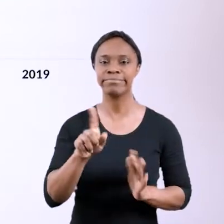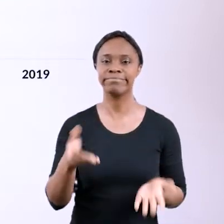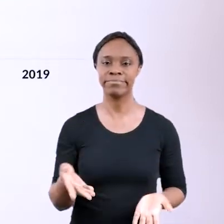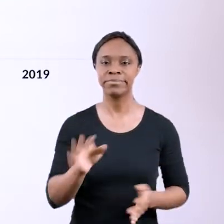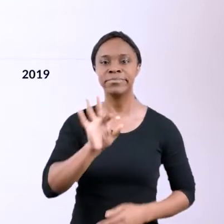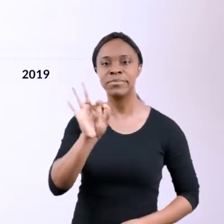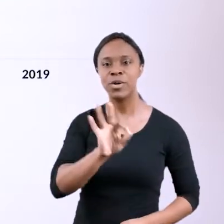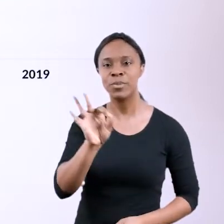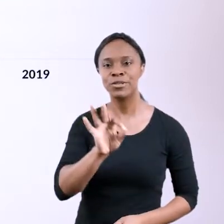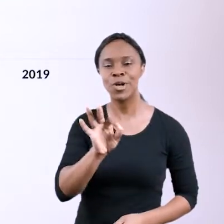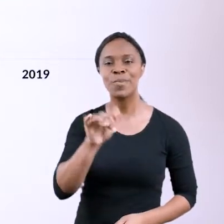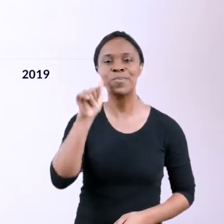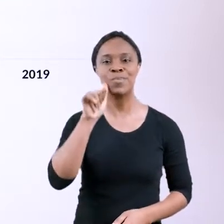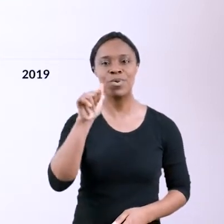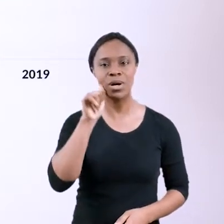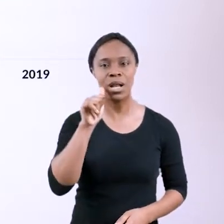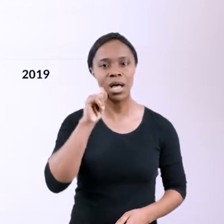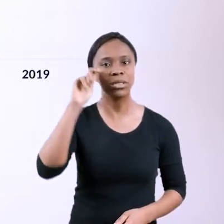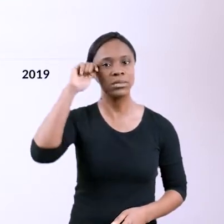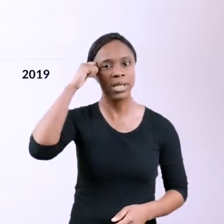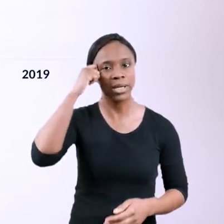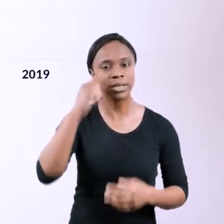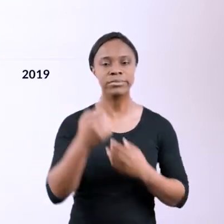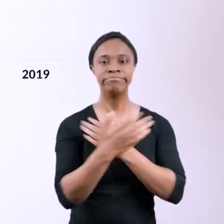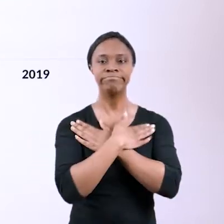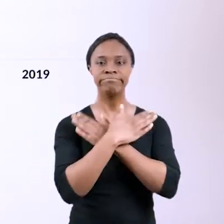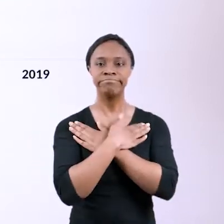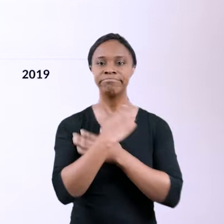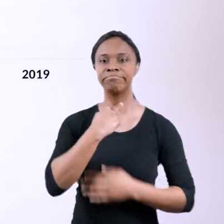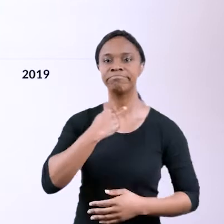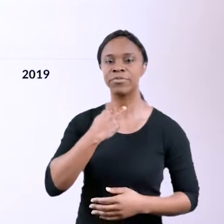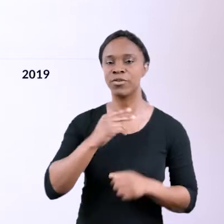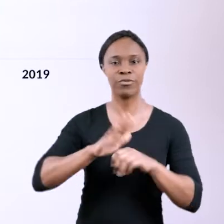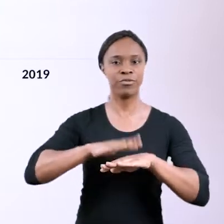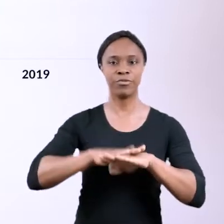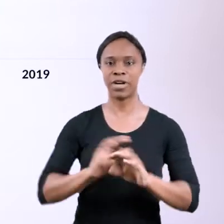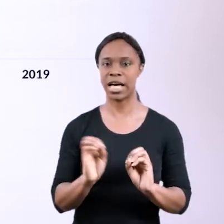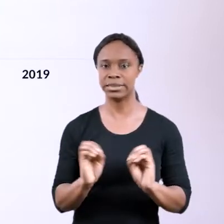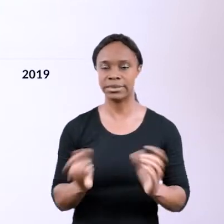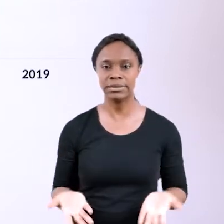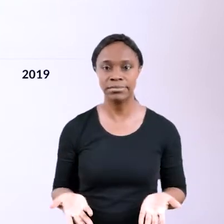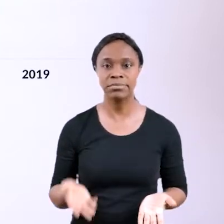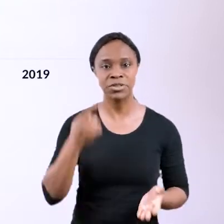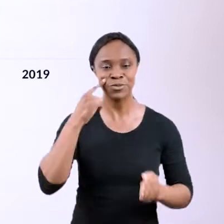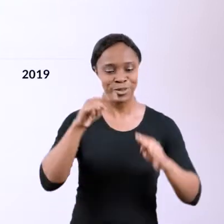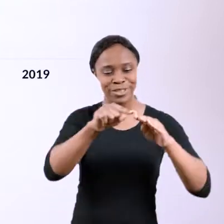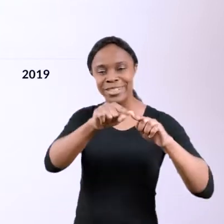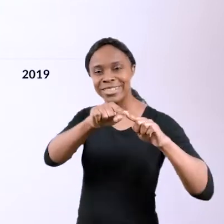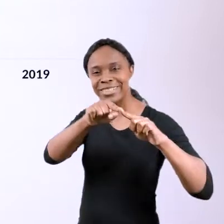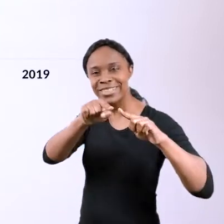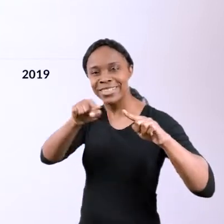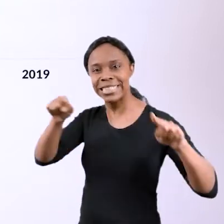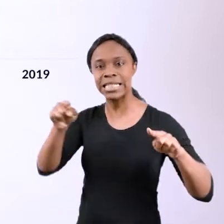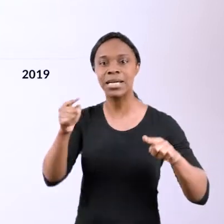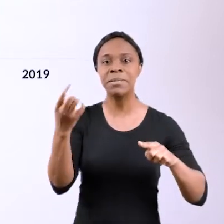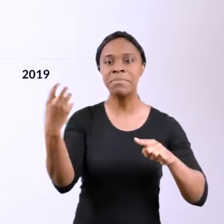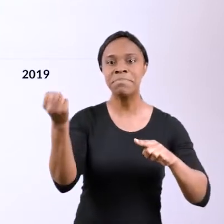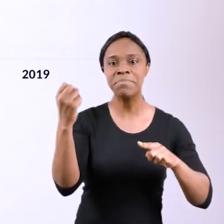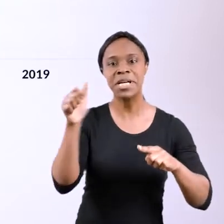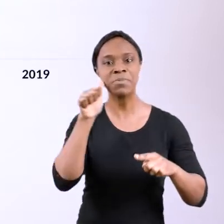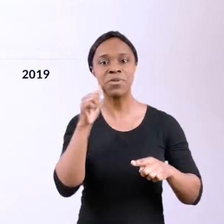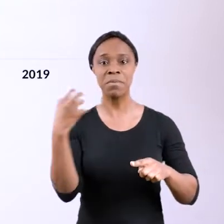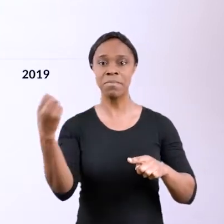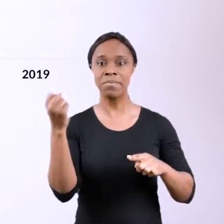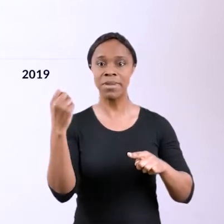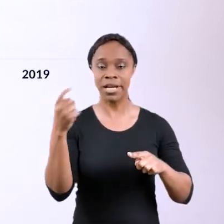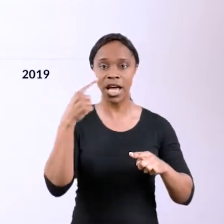proporcionalmente, mais mulheres negras estão desocupadas. As linhas relacionadas aos homens brancos e às mulheres brancas